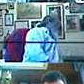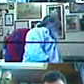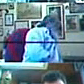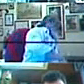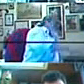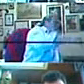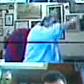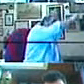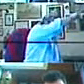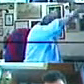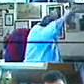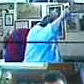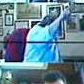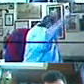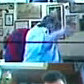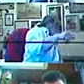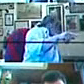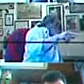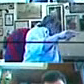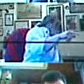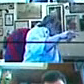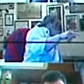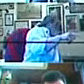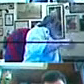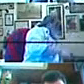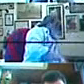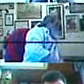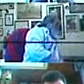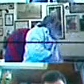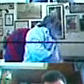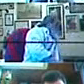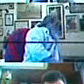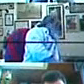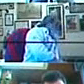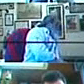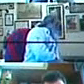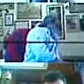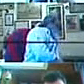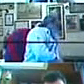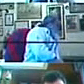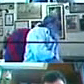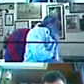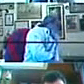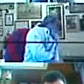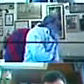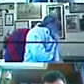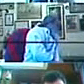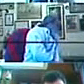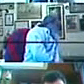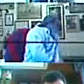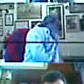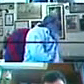Favorável. Ok, deputada Fran Somense. Favorável, presidente. Ok,